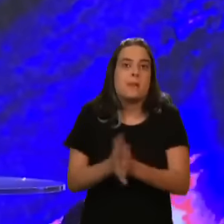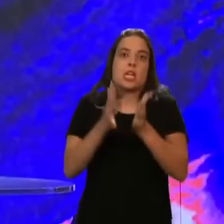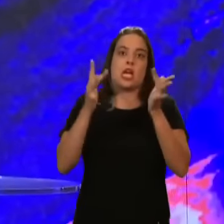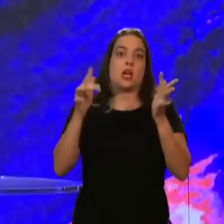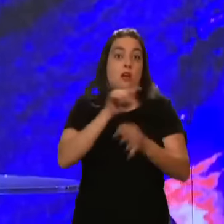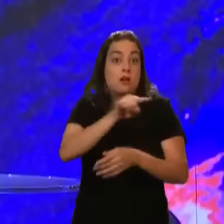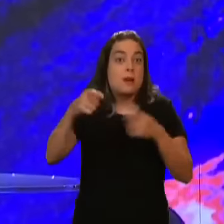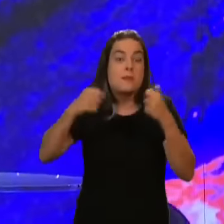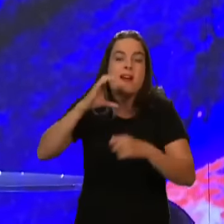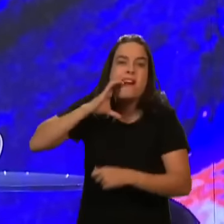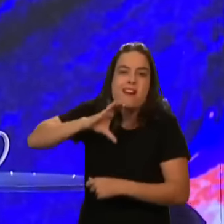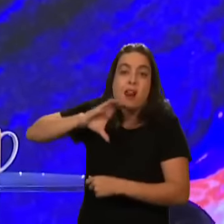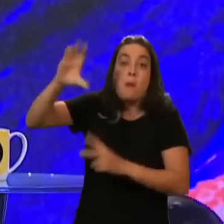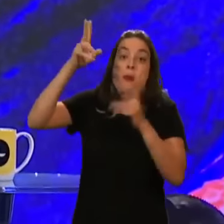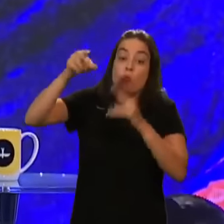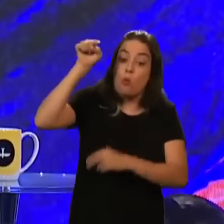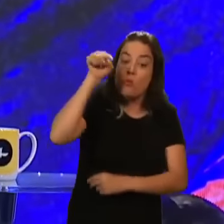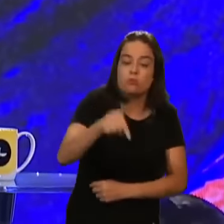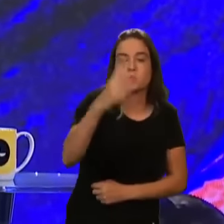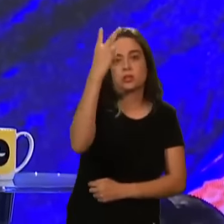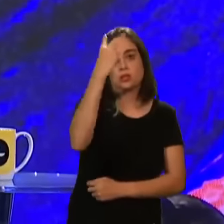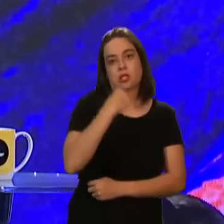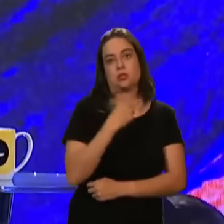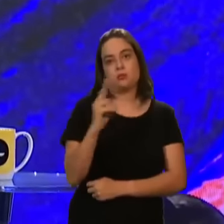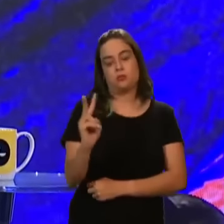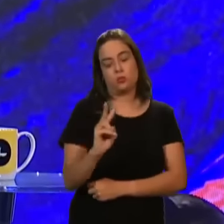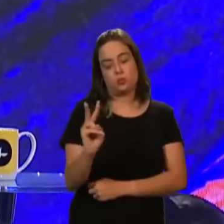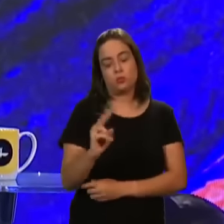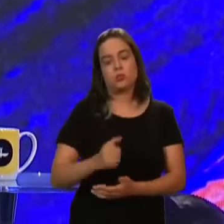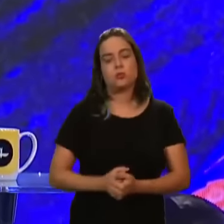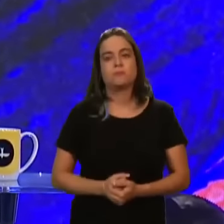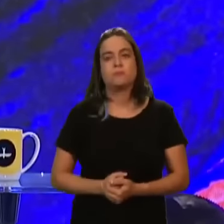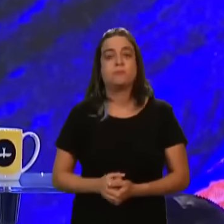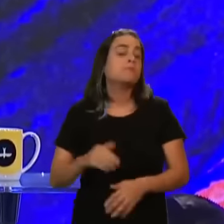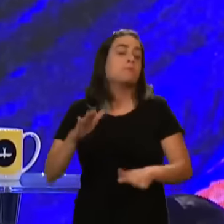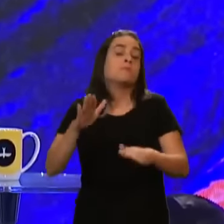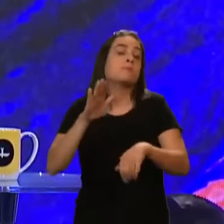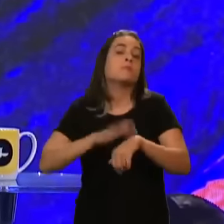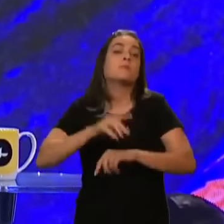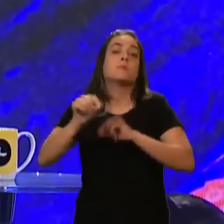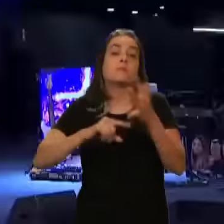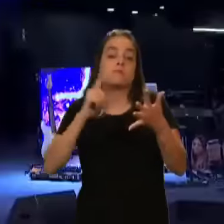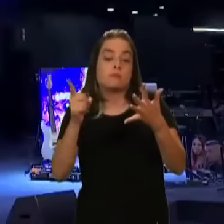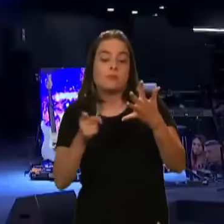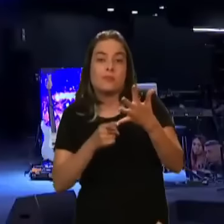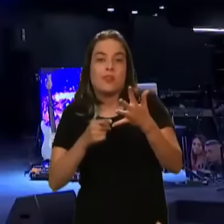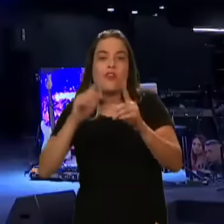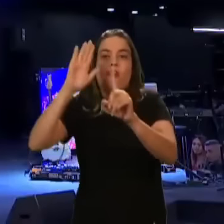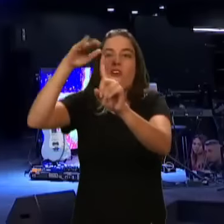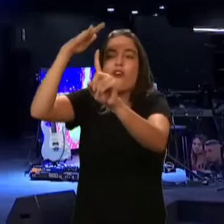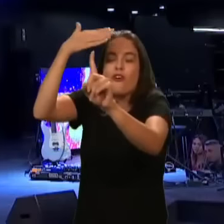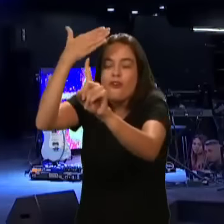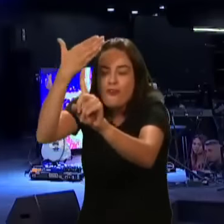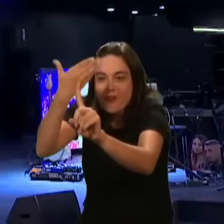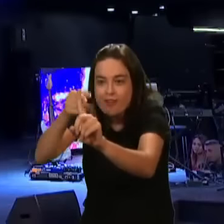ter que clamar igual esses cegos aqui. O que mais os cegos fizeram? Honraram a Cristo.